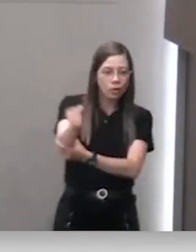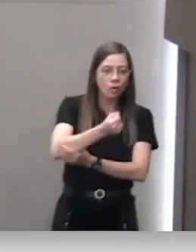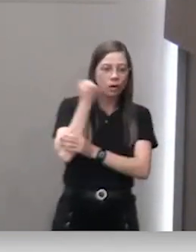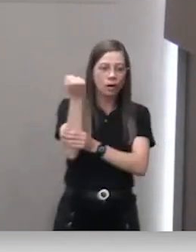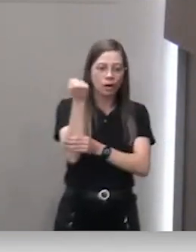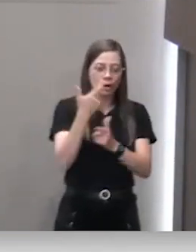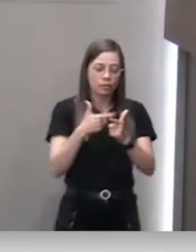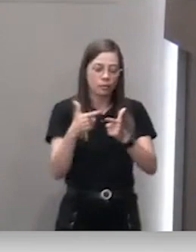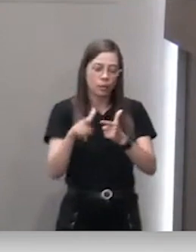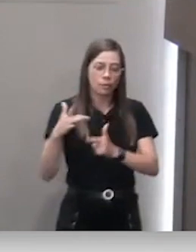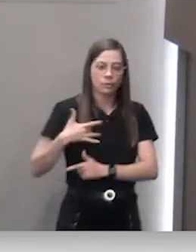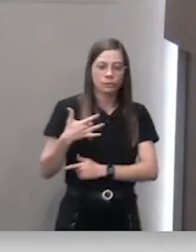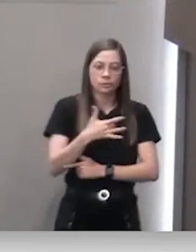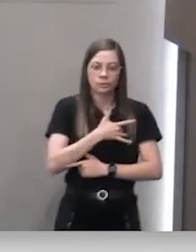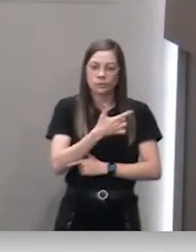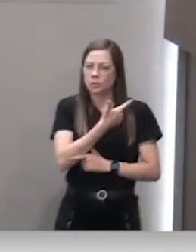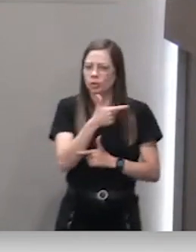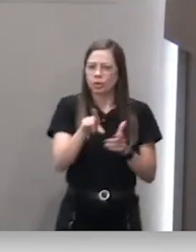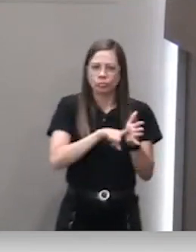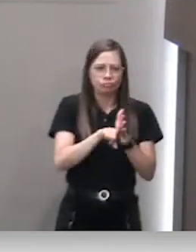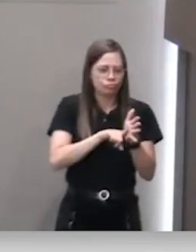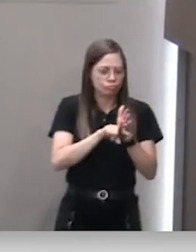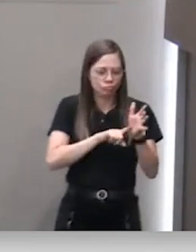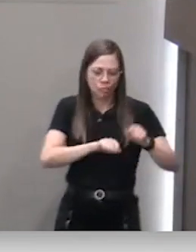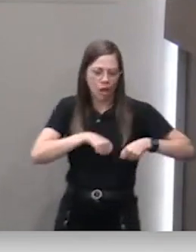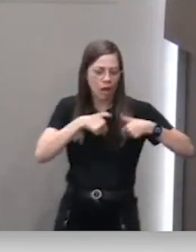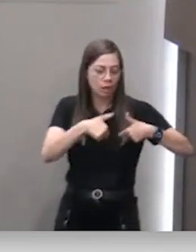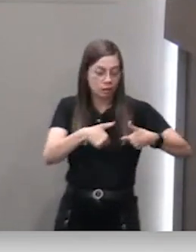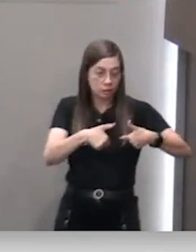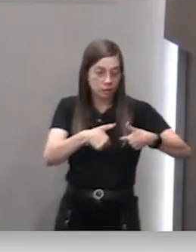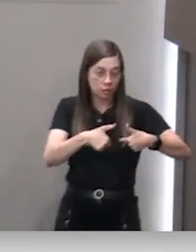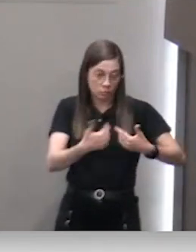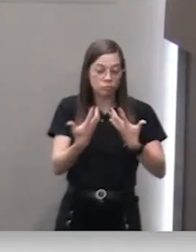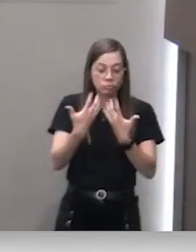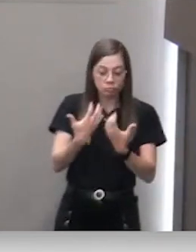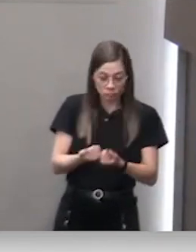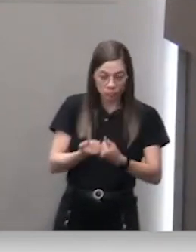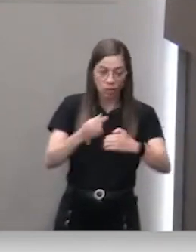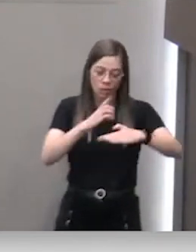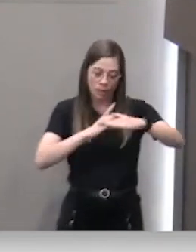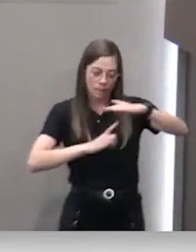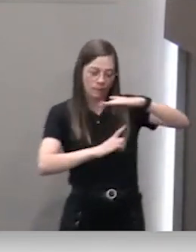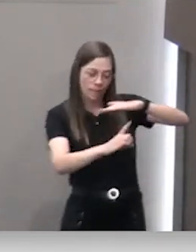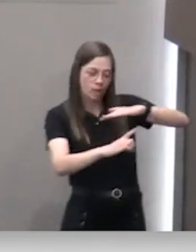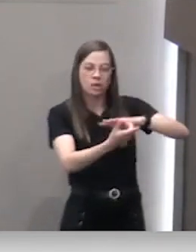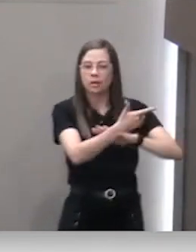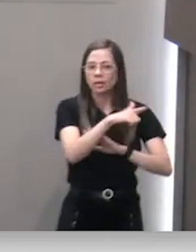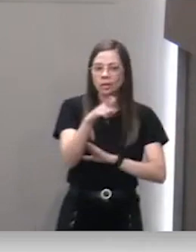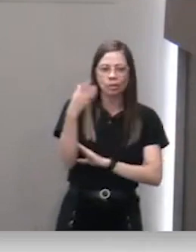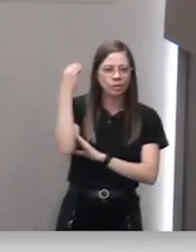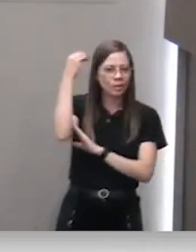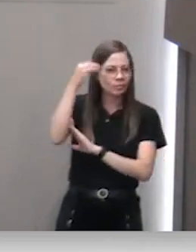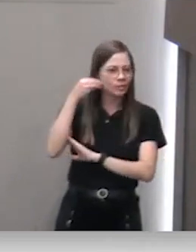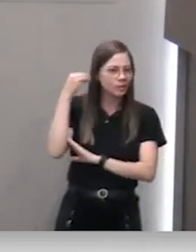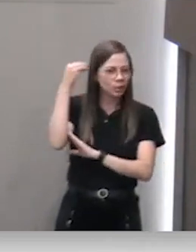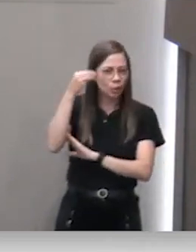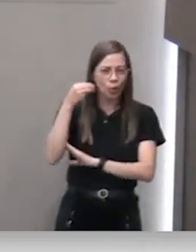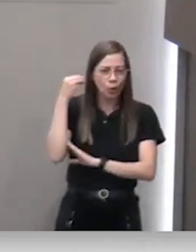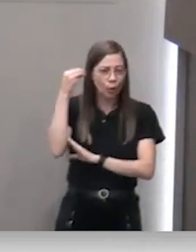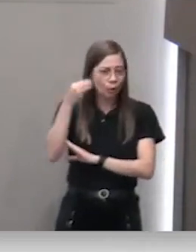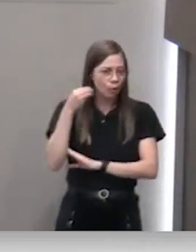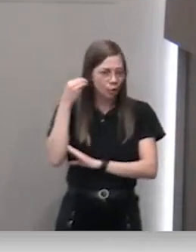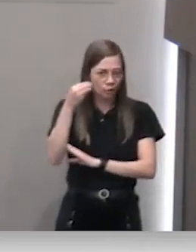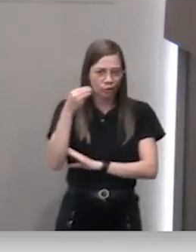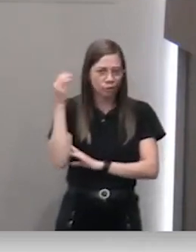Não tem pesquisas que embasem suas ações. Admite que pacientes não têm condições psicológicas